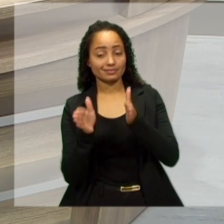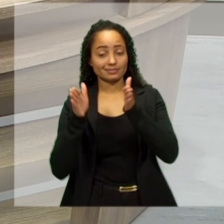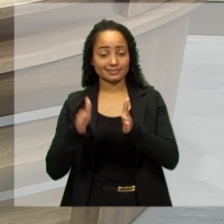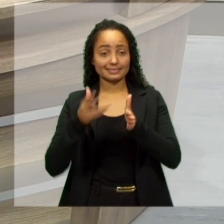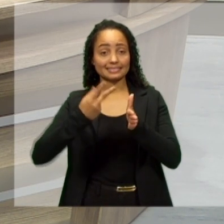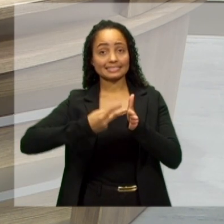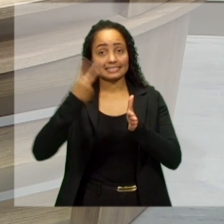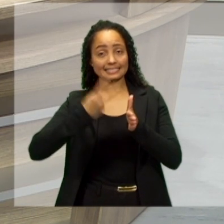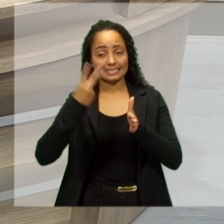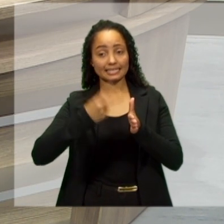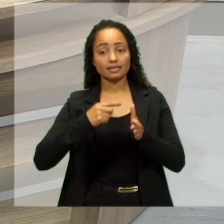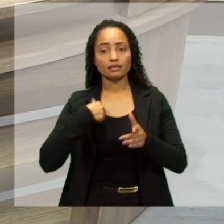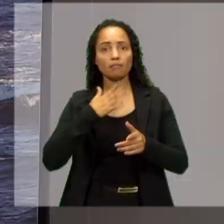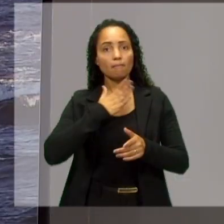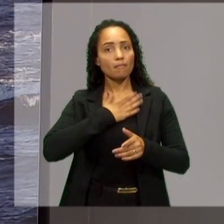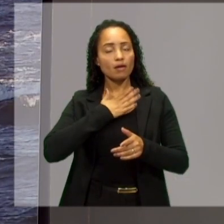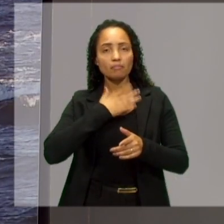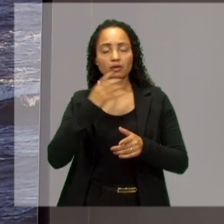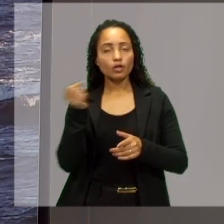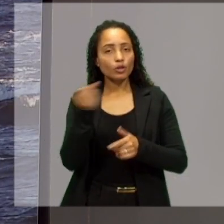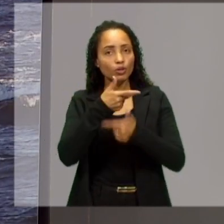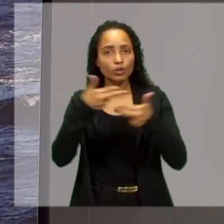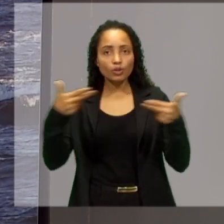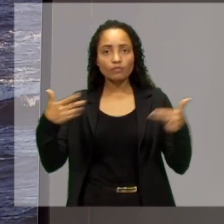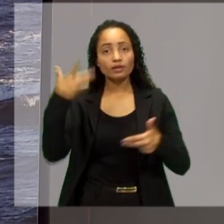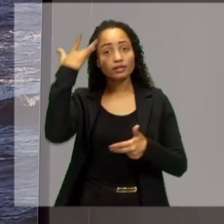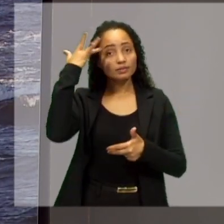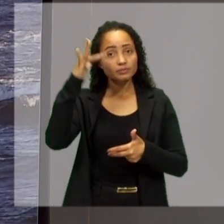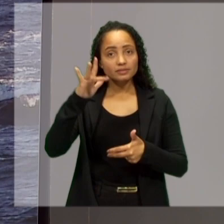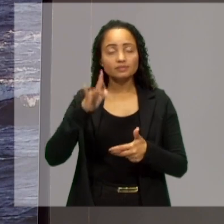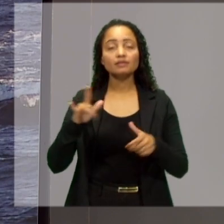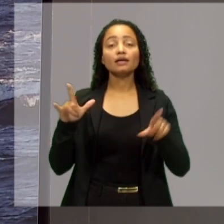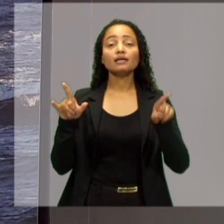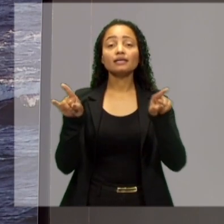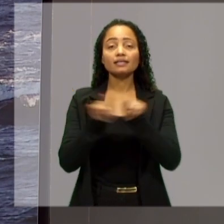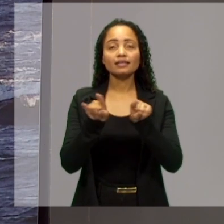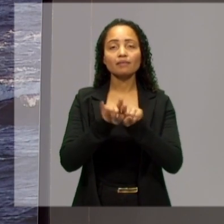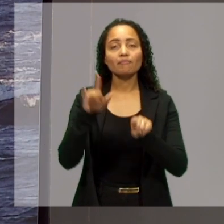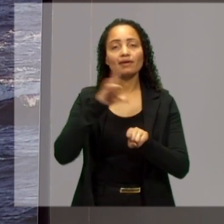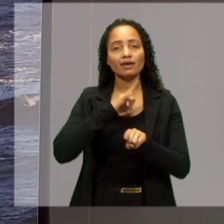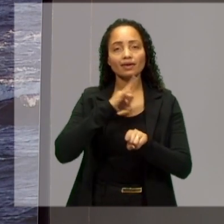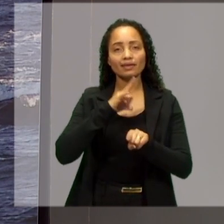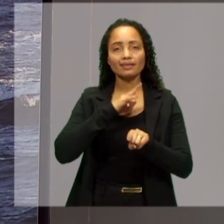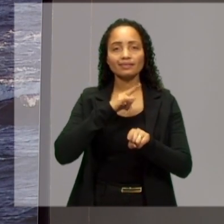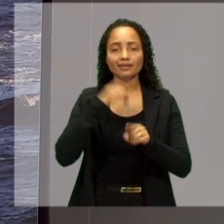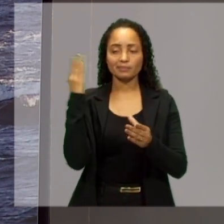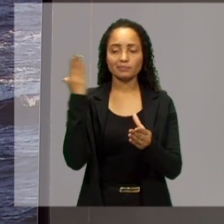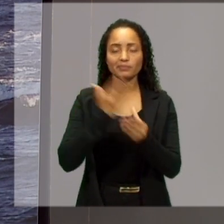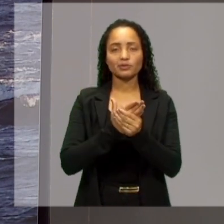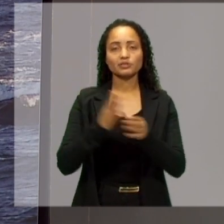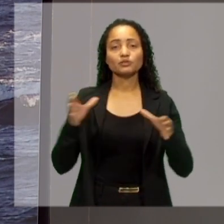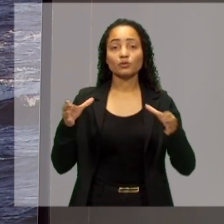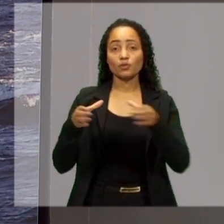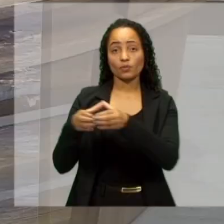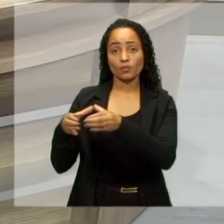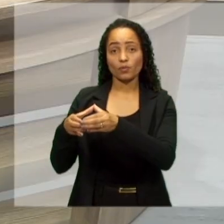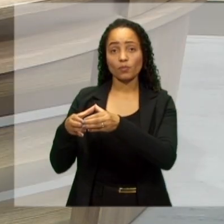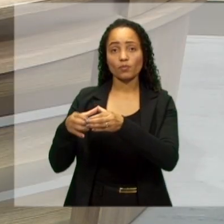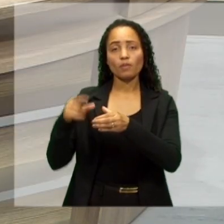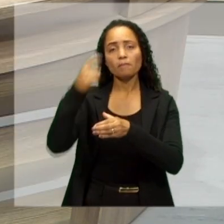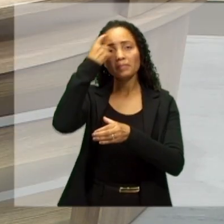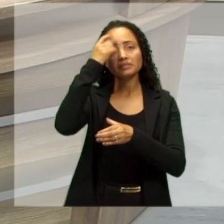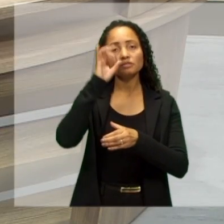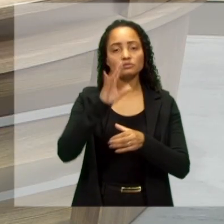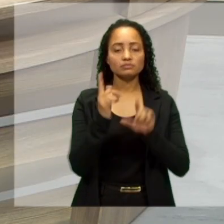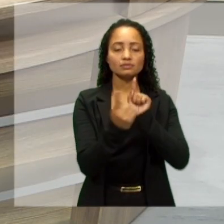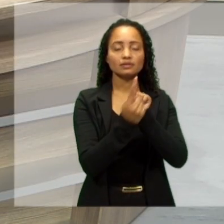foi uma surpresa para mim, que eu também não sabia, que vocês entravam com ações coletivas. Achei que fosse só o atendimento individualizado para